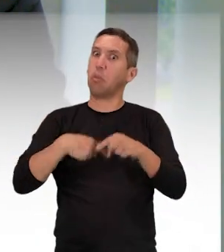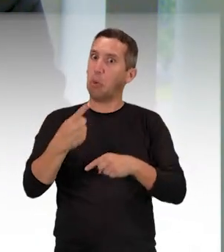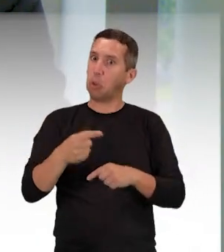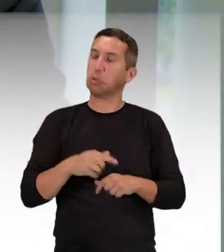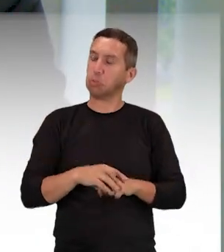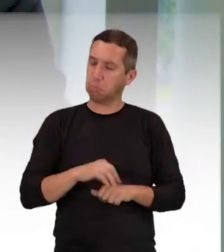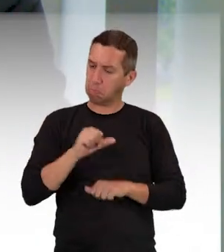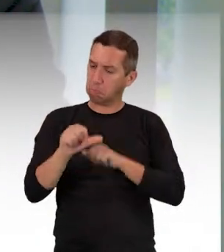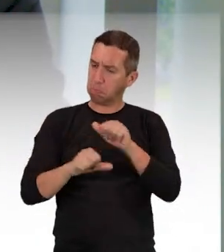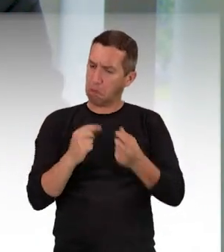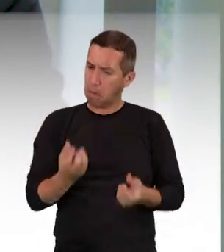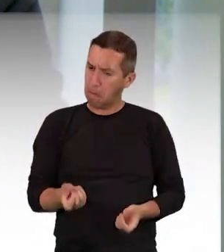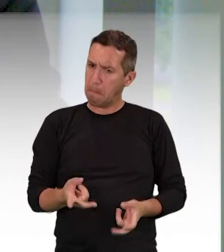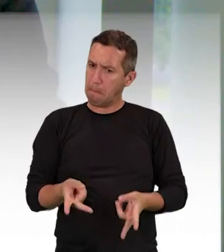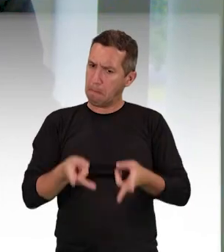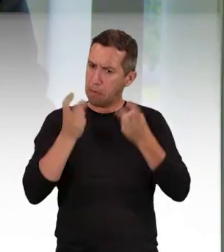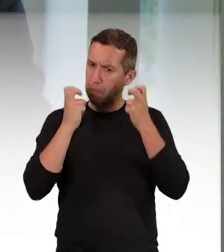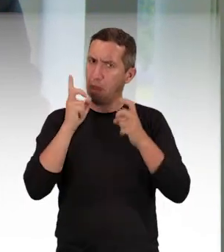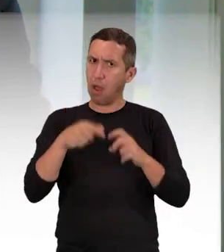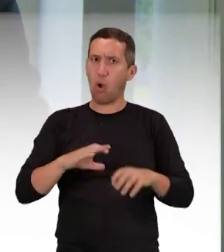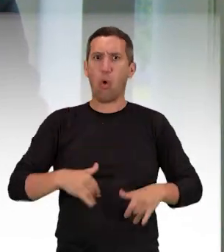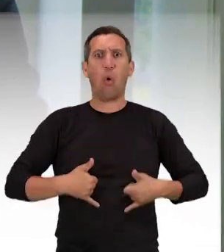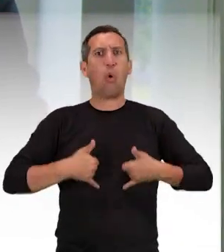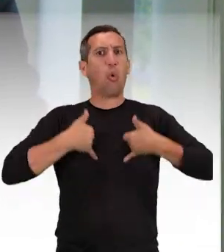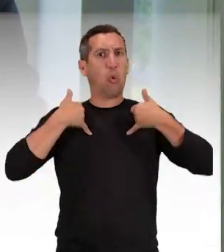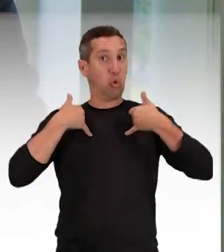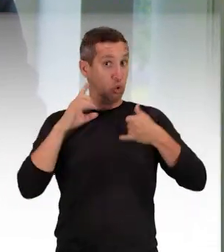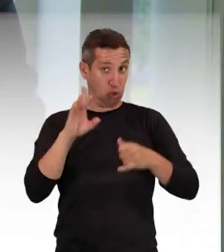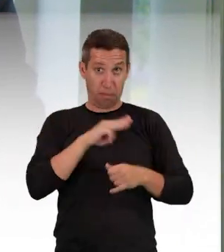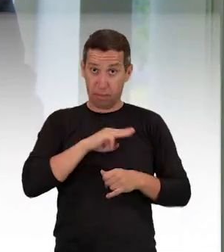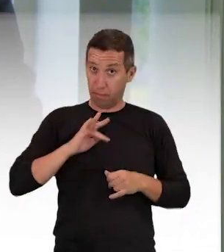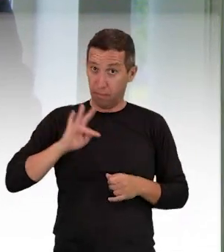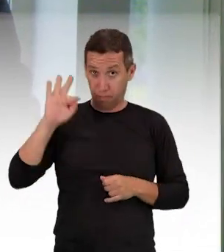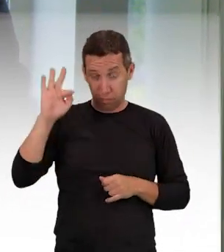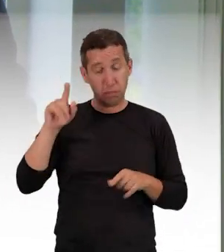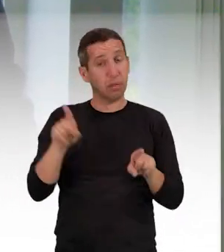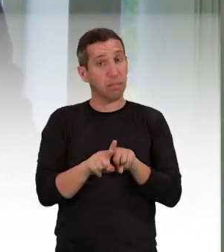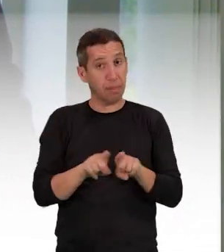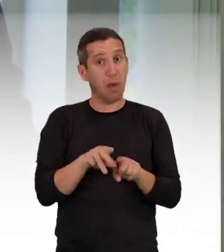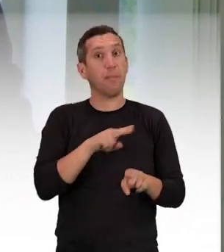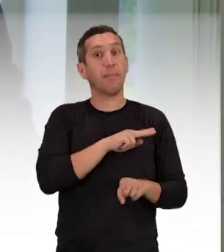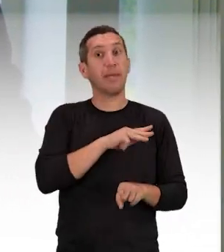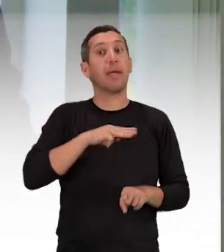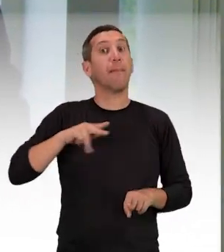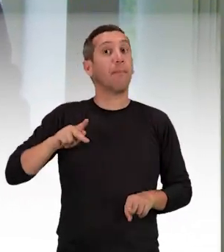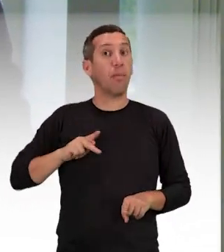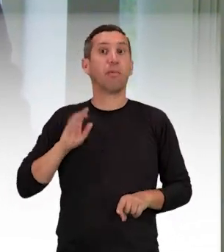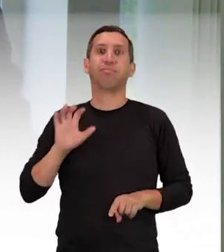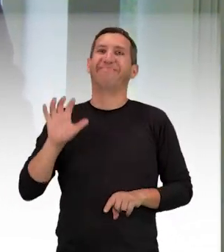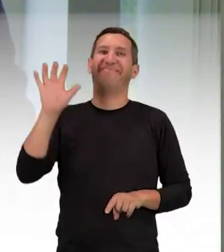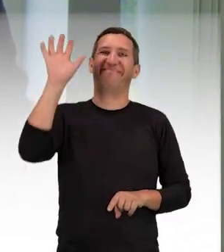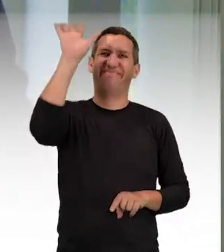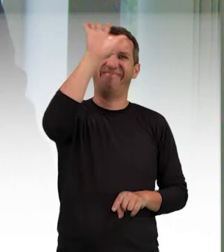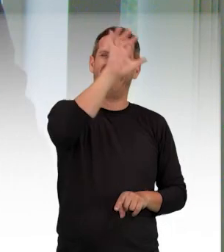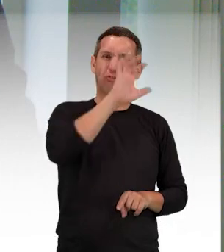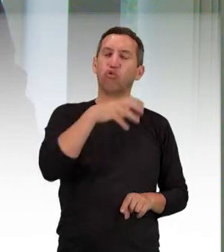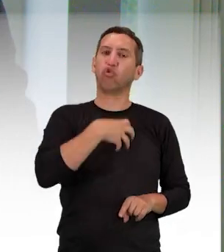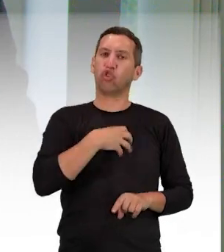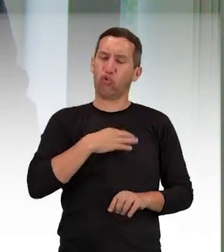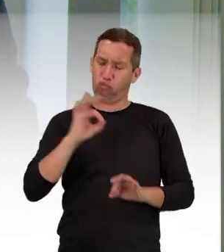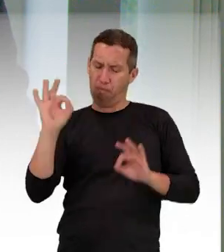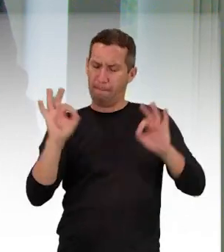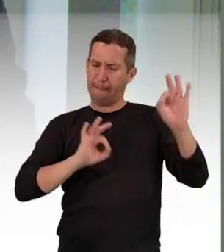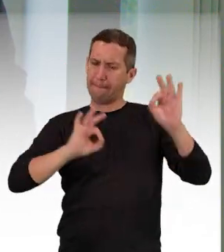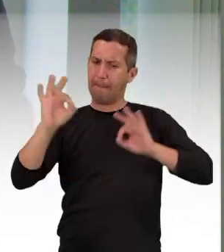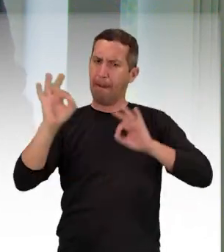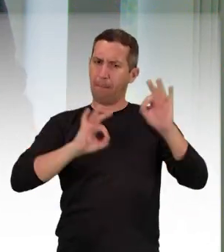que se transformou num orgulho de todo o trabalho que a instituição construiu, a instituição não só o Ministério Público do Trabalho, a instituição Ministério Público Brasileiro,